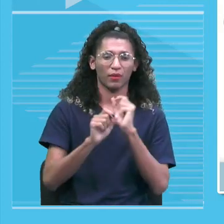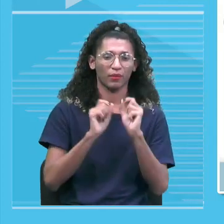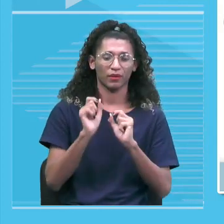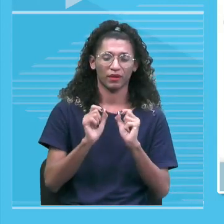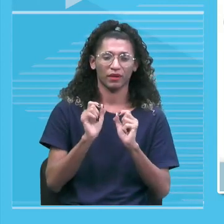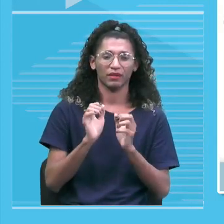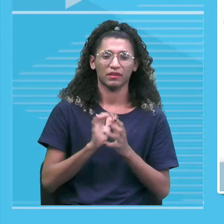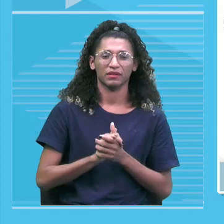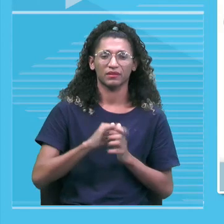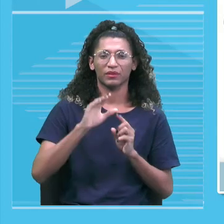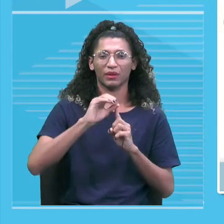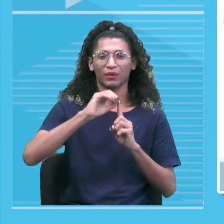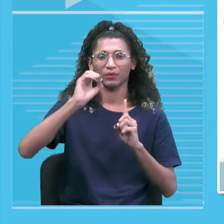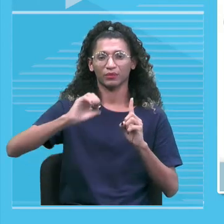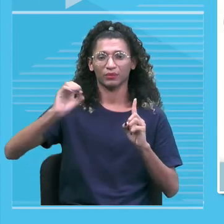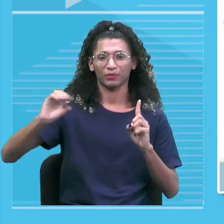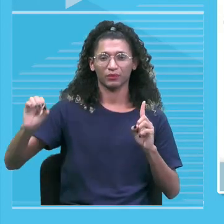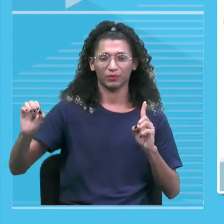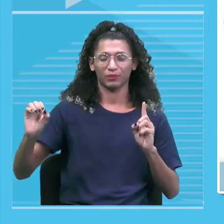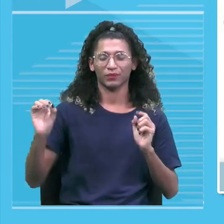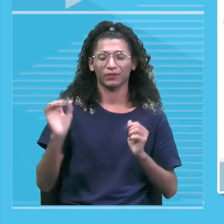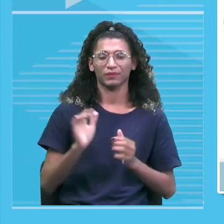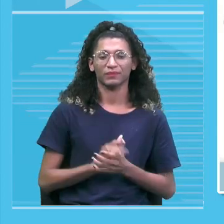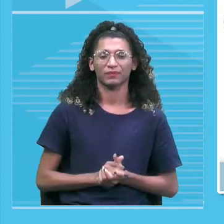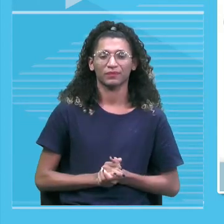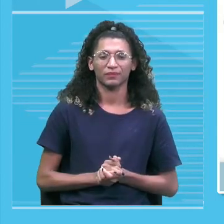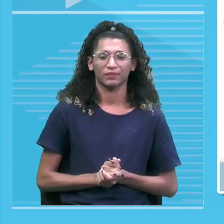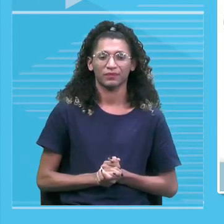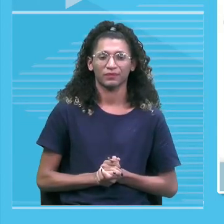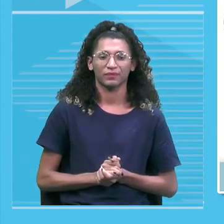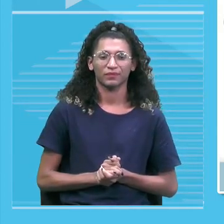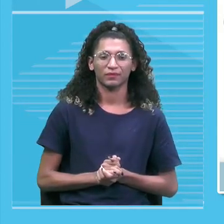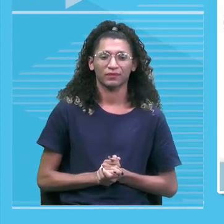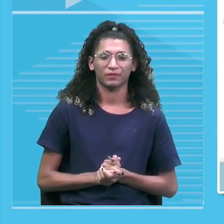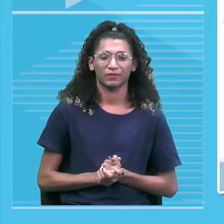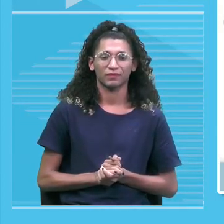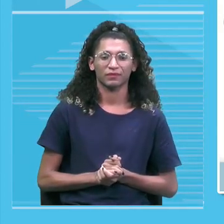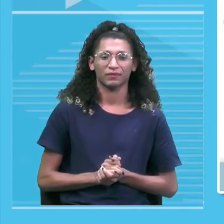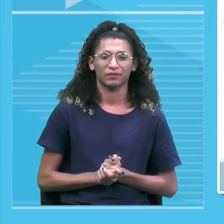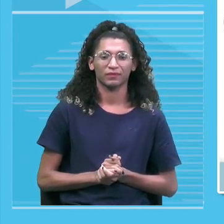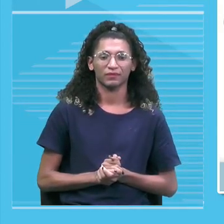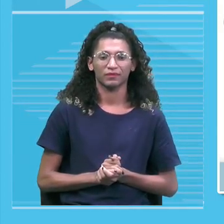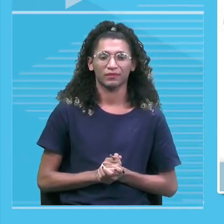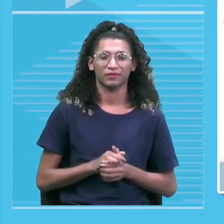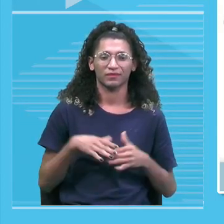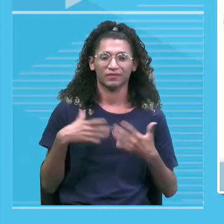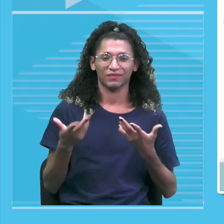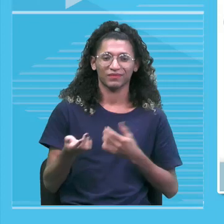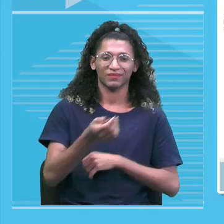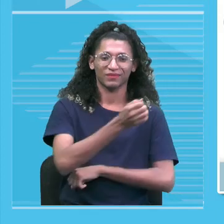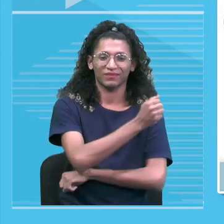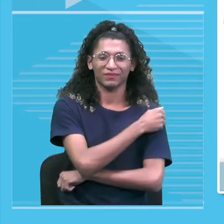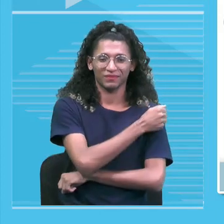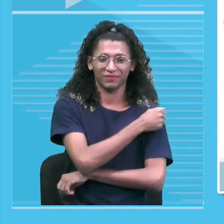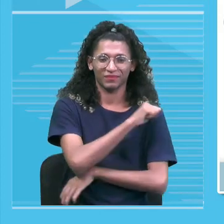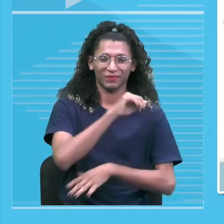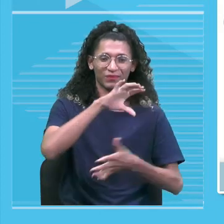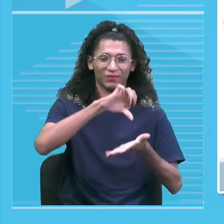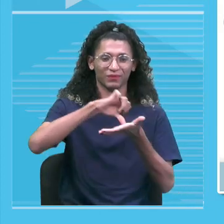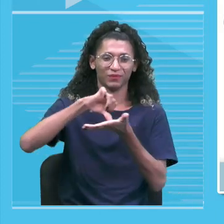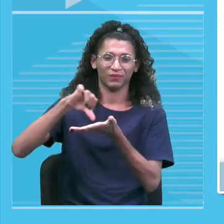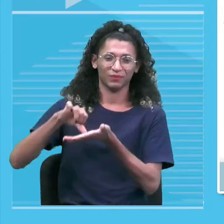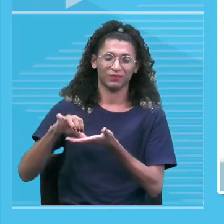através de homens perfeito galerinha de Jerumenha galerinha de Pajeú